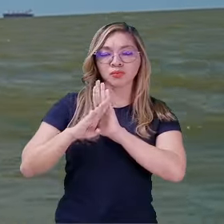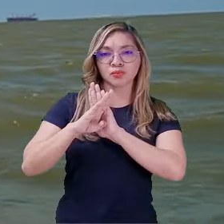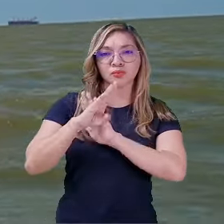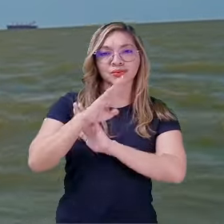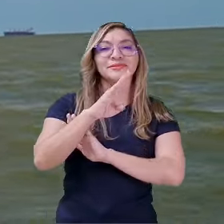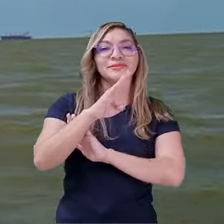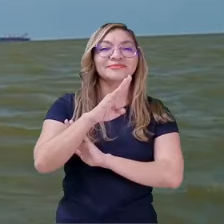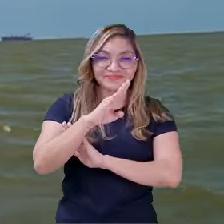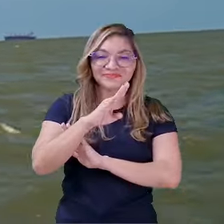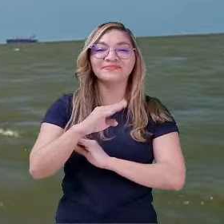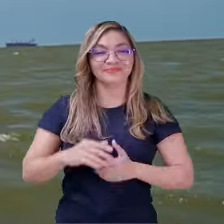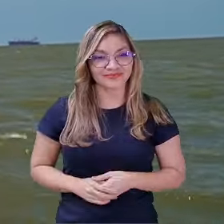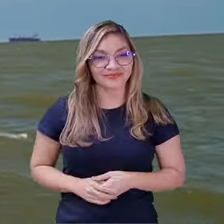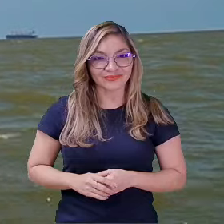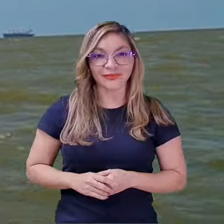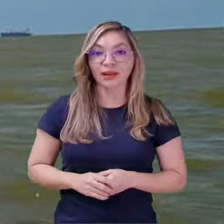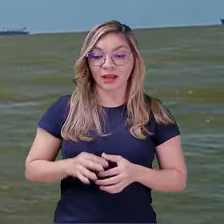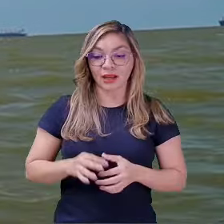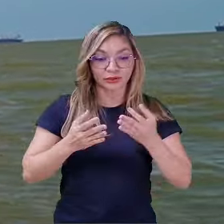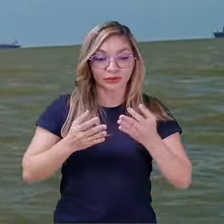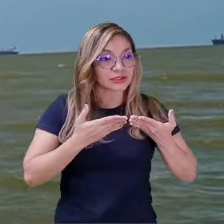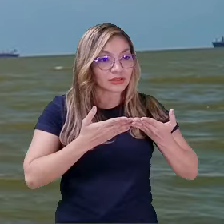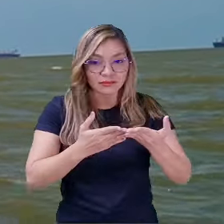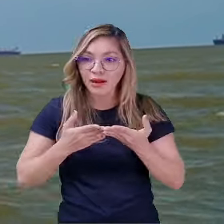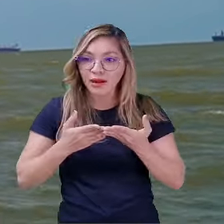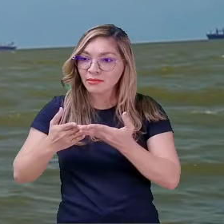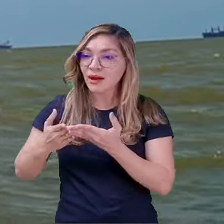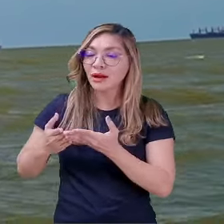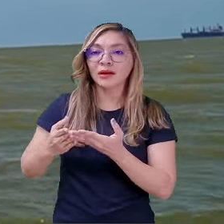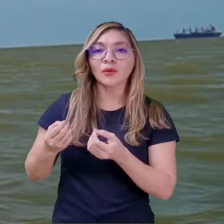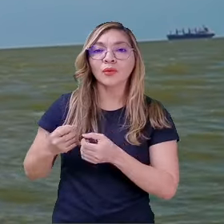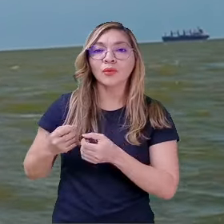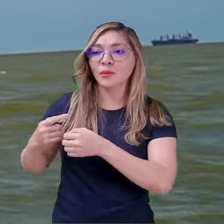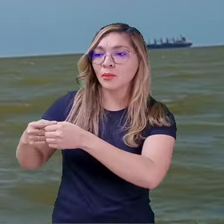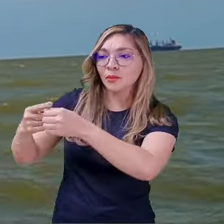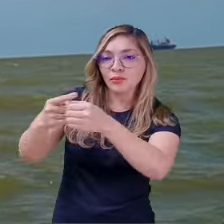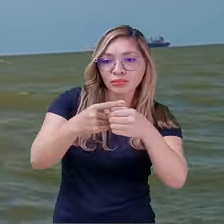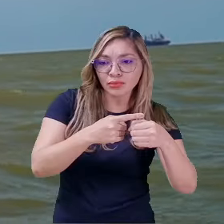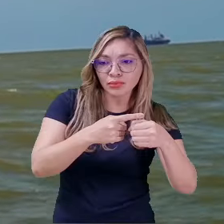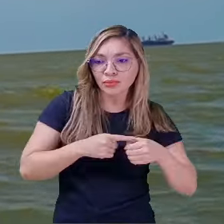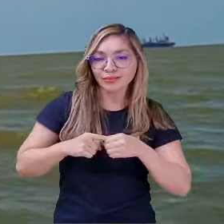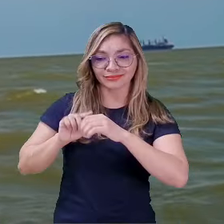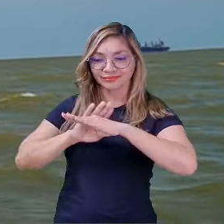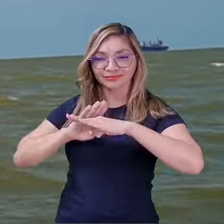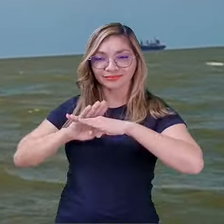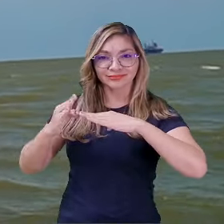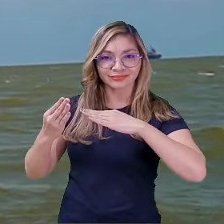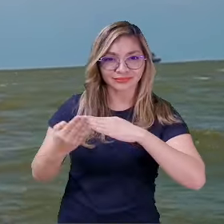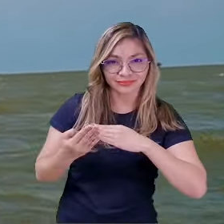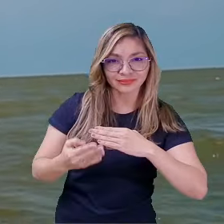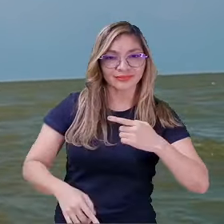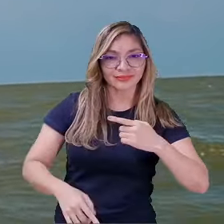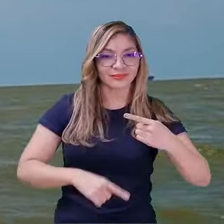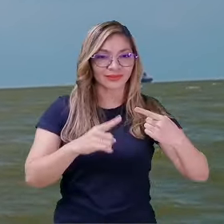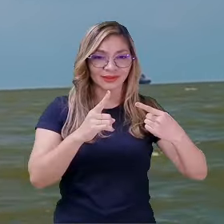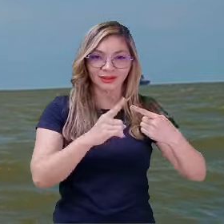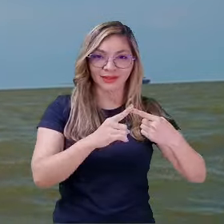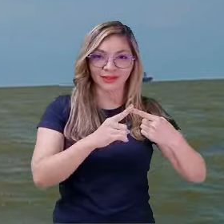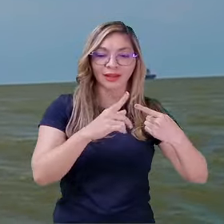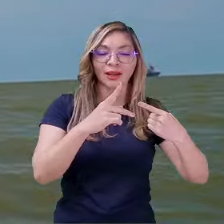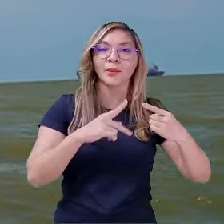Fluvial percorreu as ilhas do arquipélago do Bailique, Vila Progresso, Limão do Curuá, Itamatatuba e